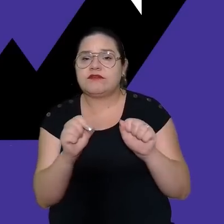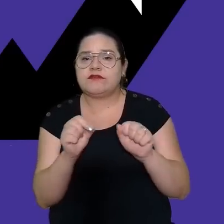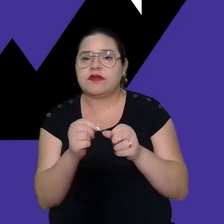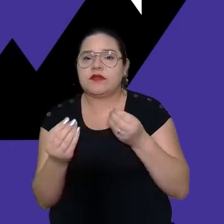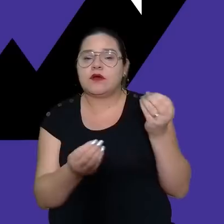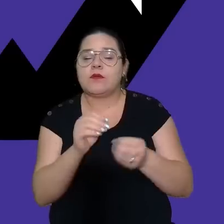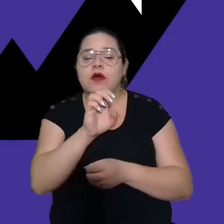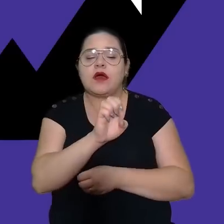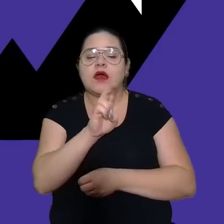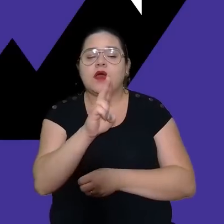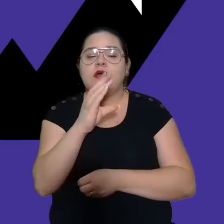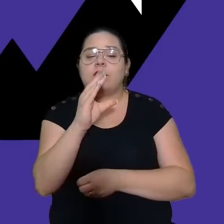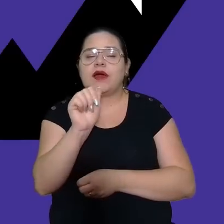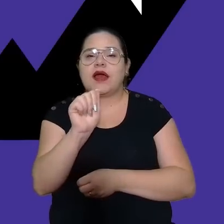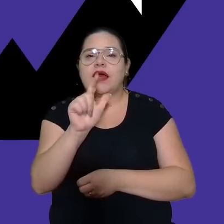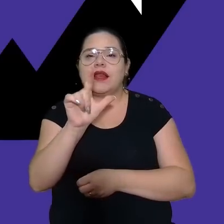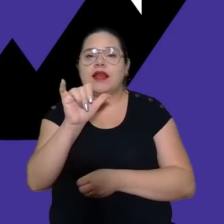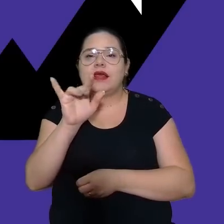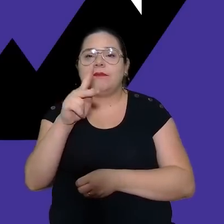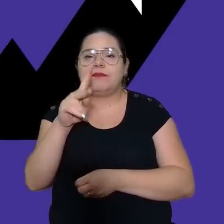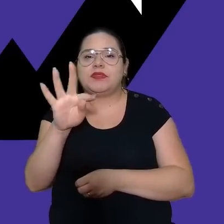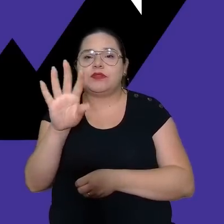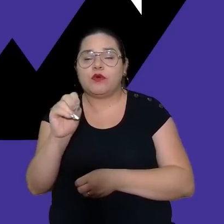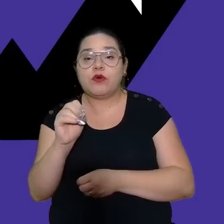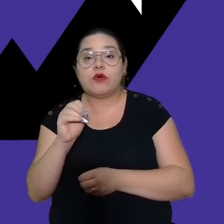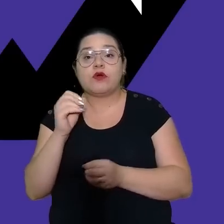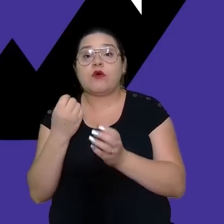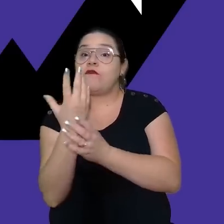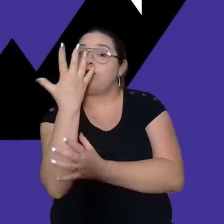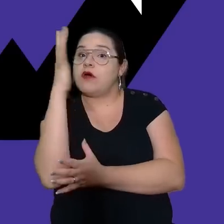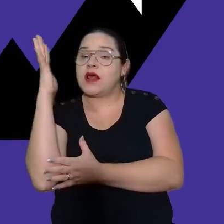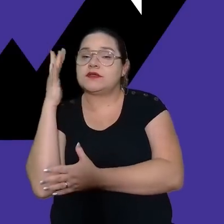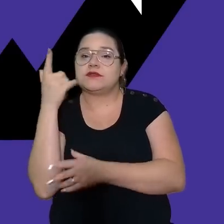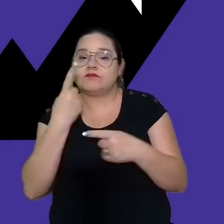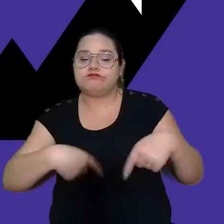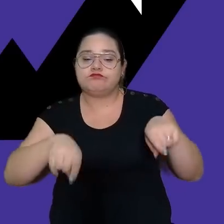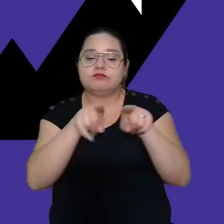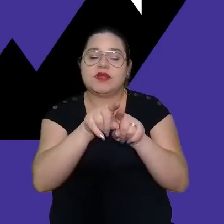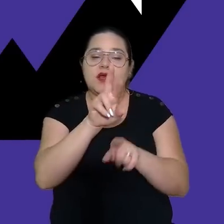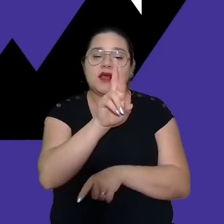com florestas renováveis. Estou falando, por exemplo, da Coamo. A Coamo ela tem